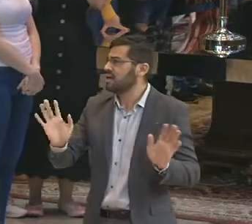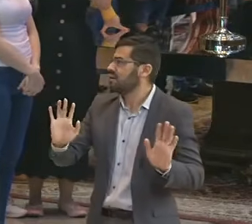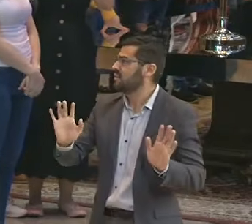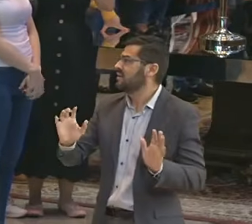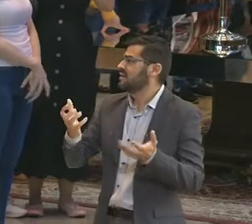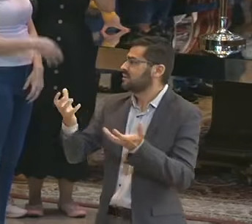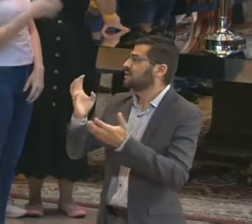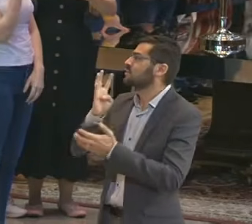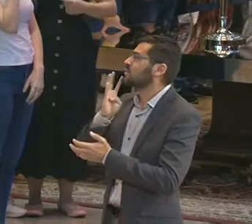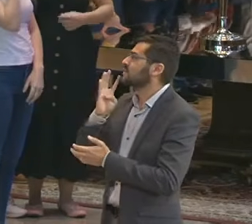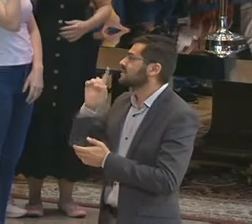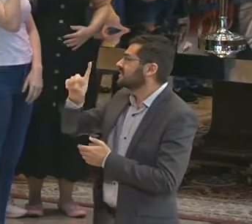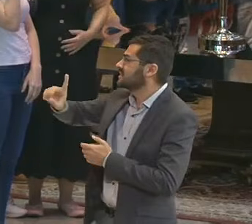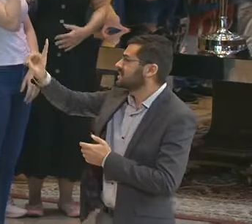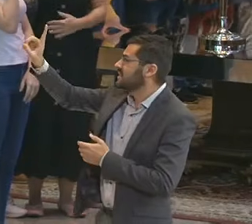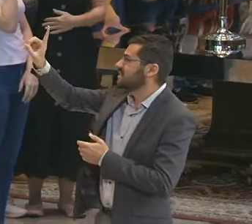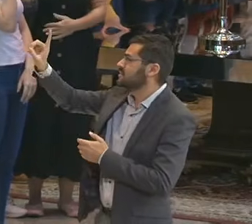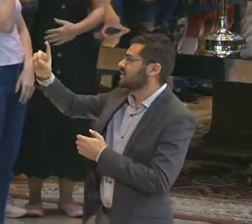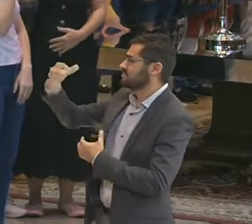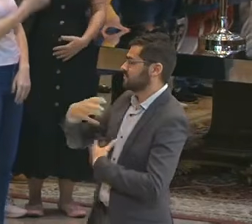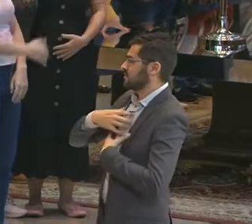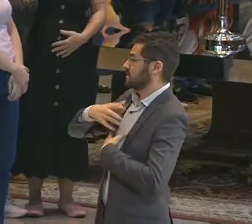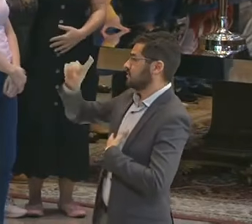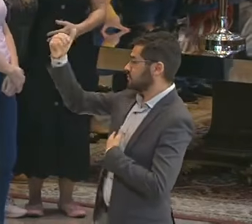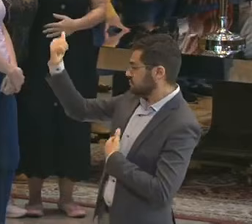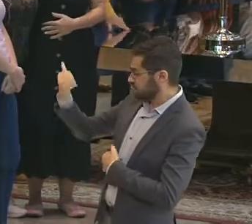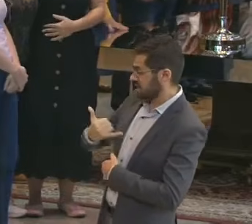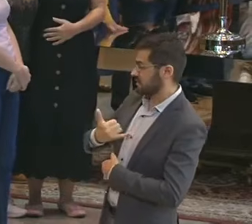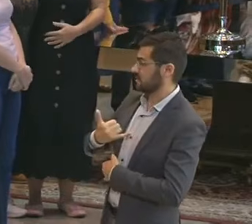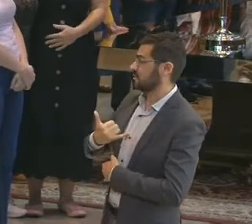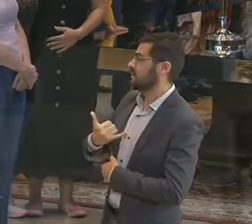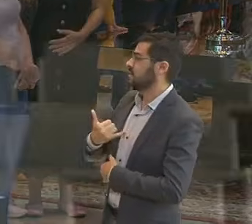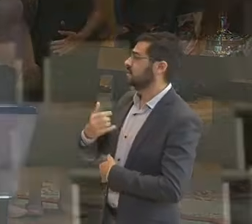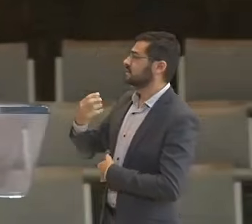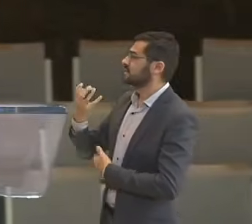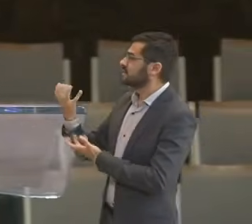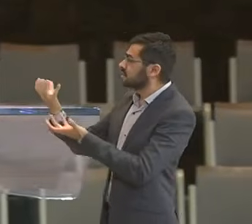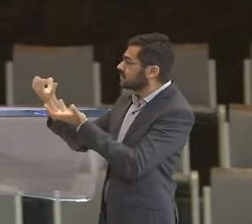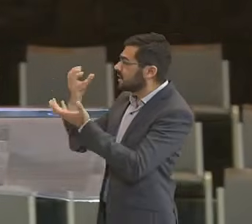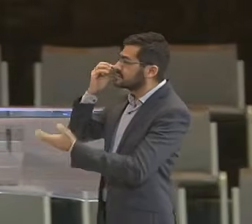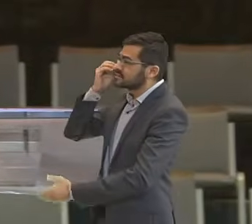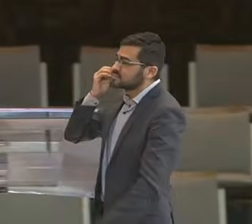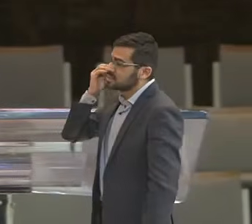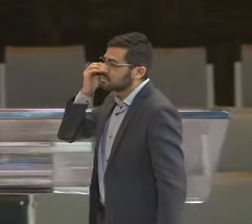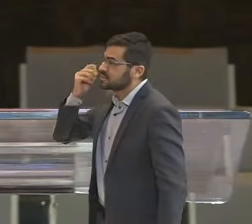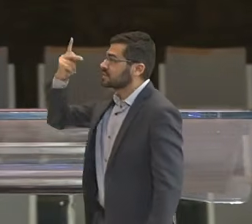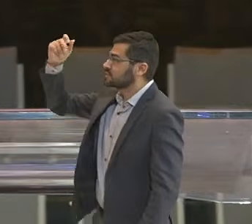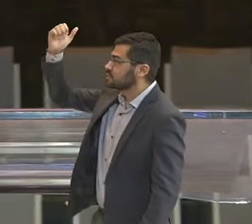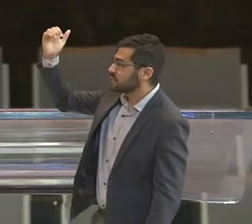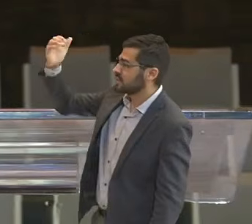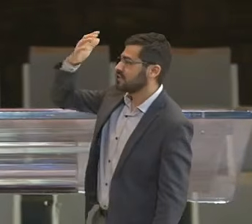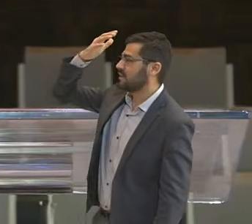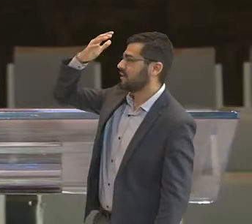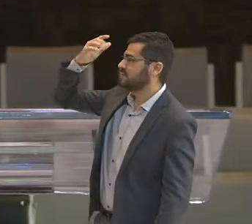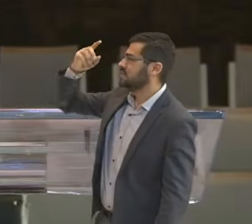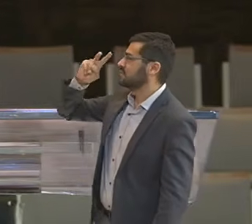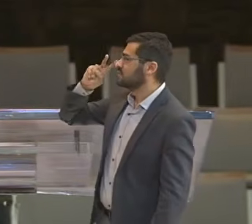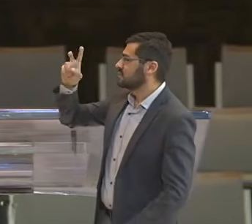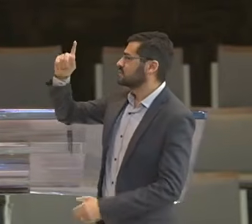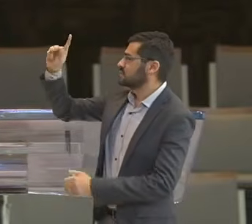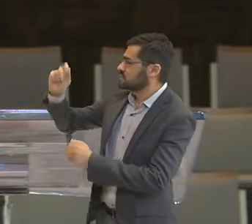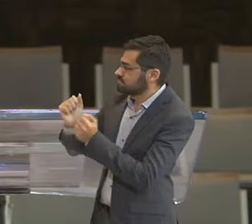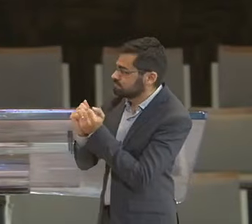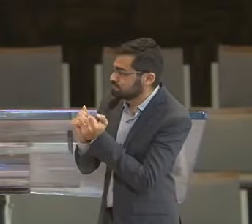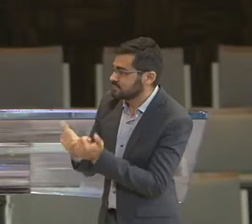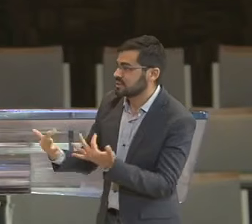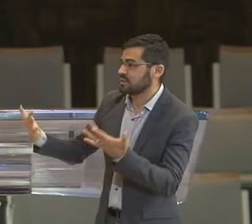Eu quero te conhecer, eu quero ouvir a tua voz, eu quero experimentar a tua graça, eu quero ver os teus